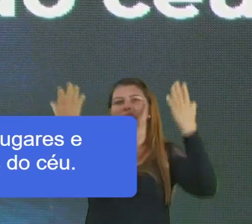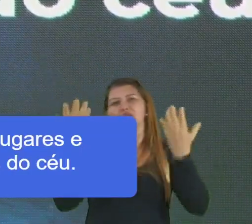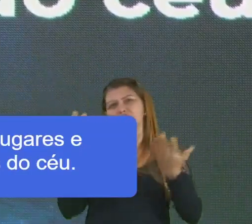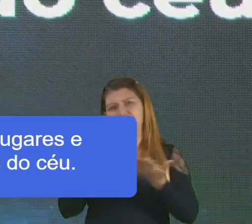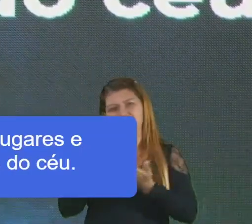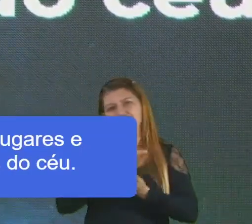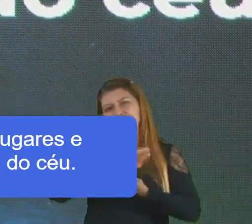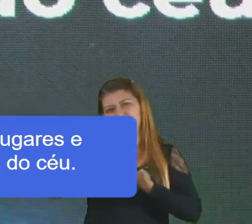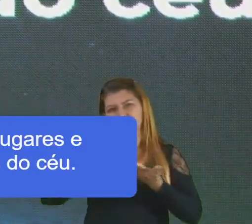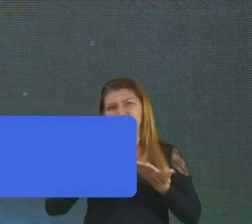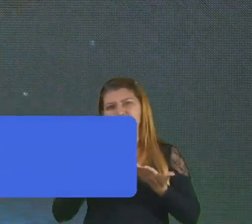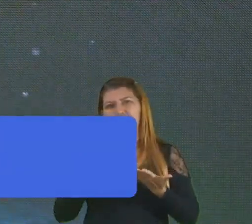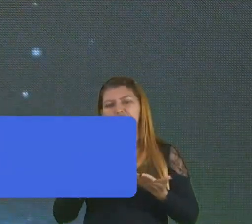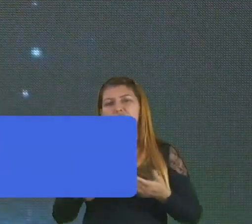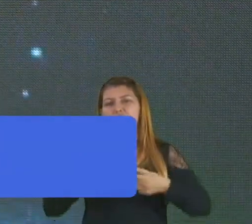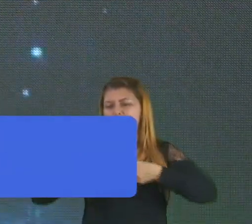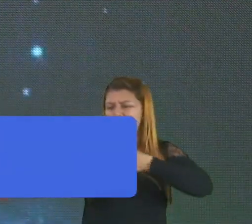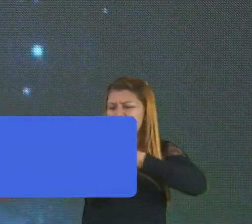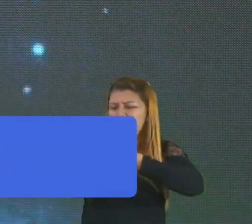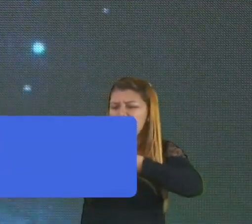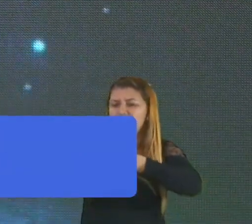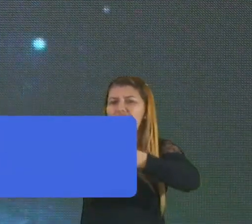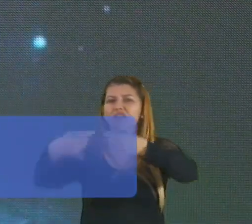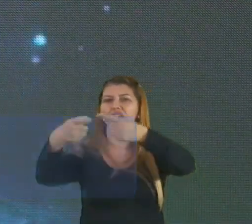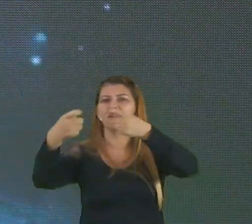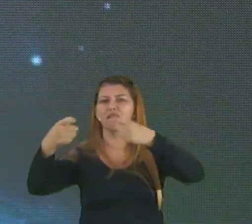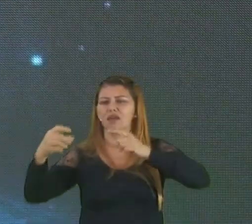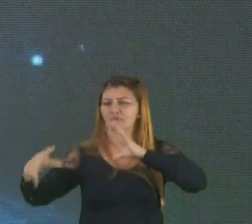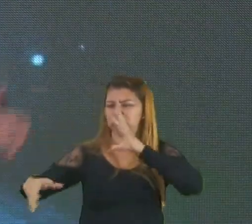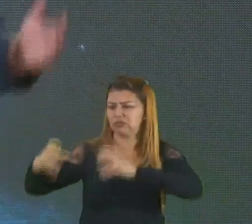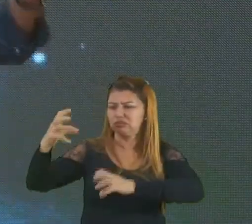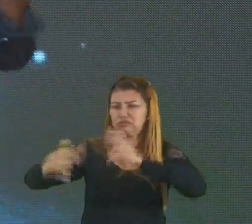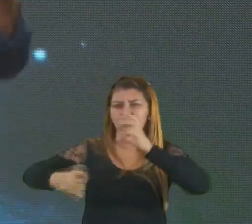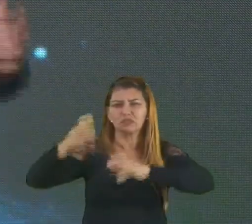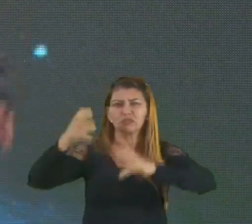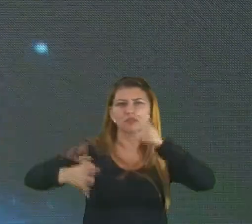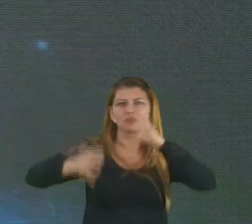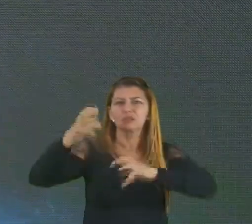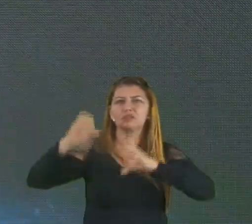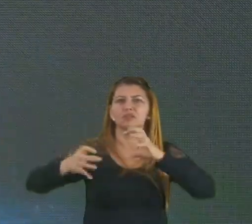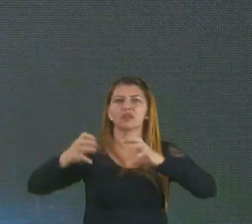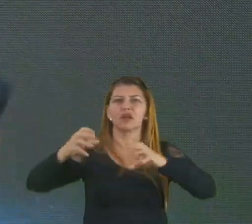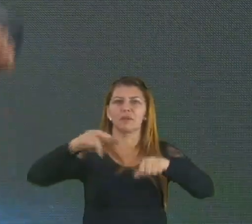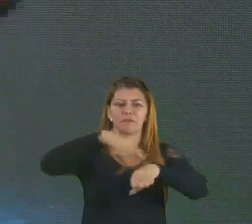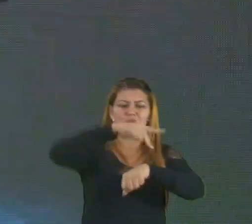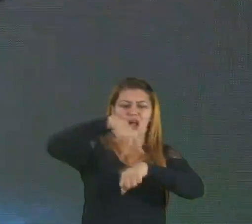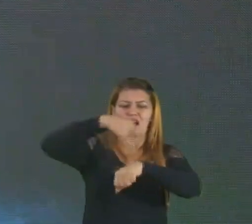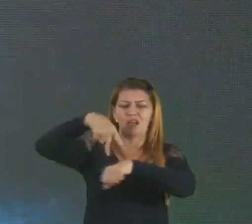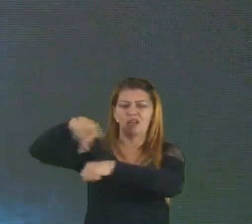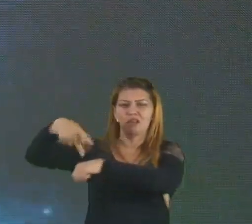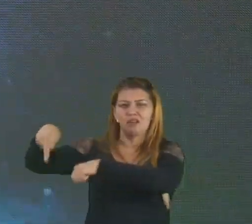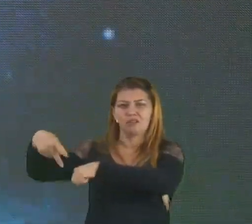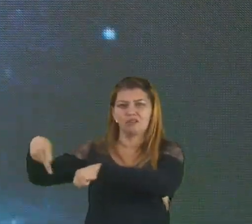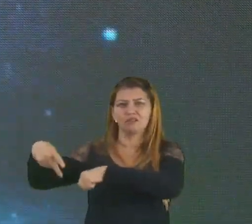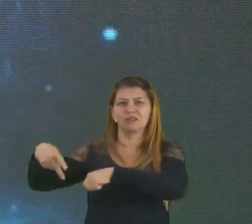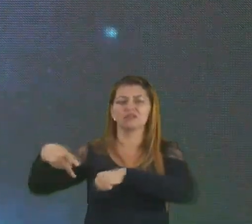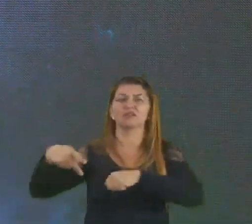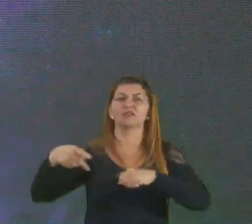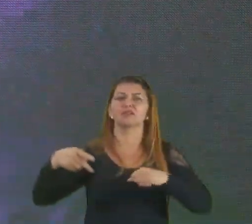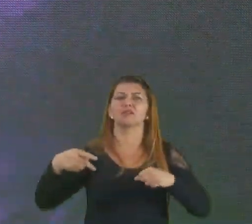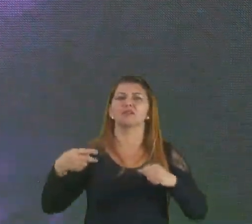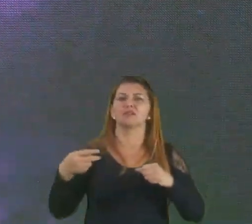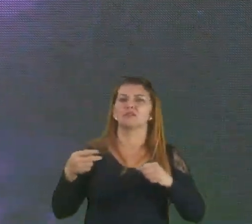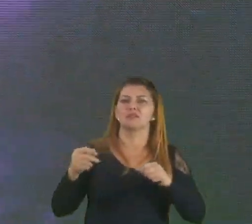Queridos, guerras, tumultos, conflitos de toda parte, nacionais e internacionais,